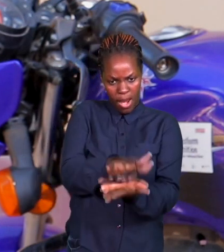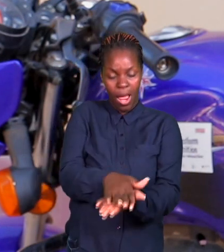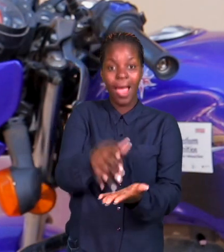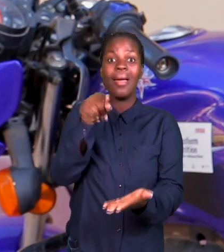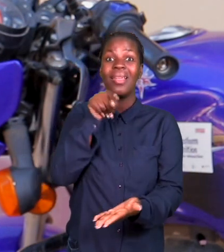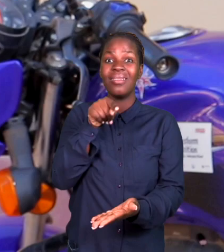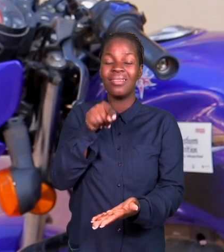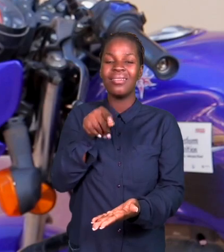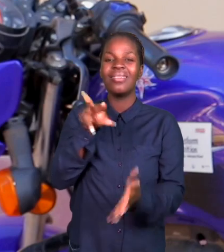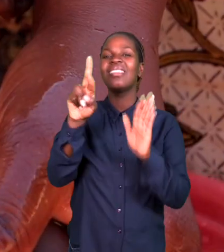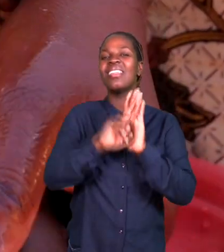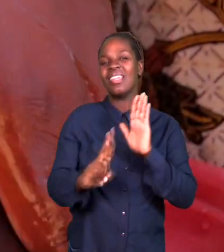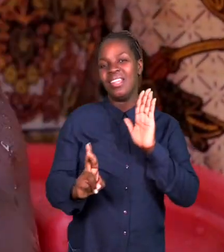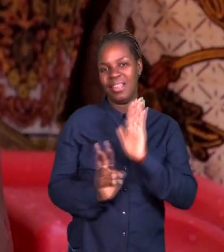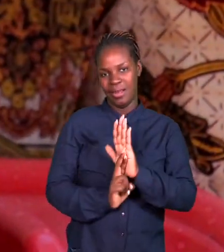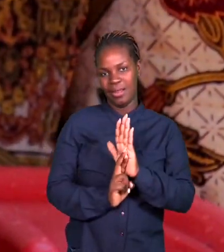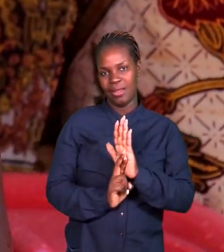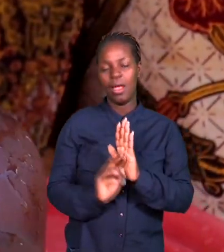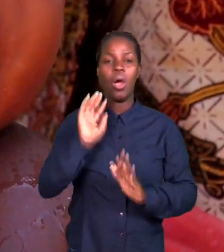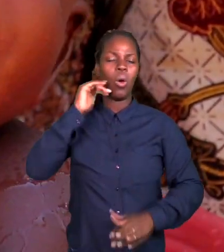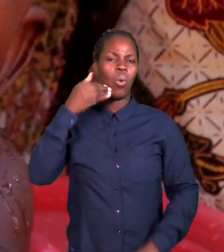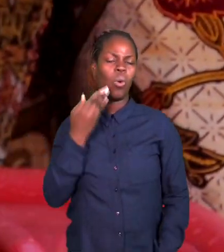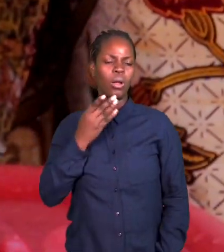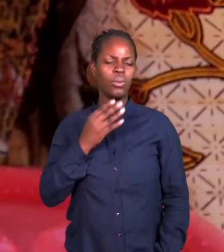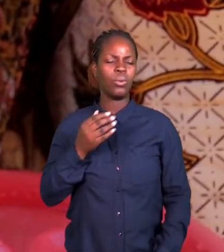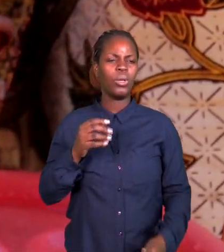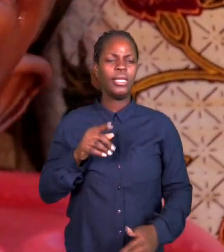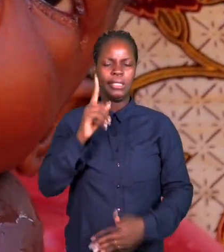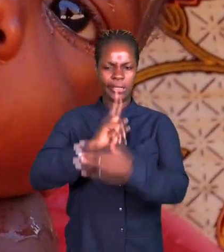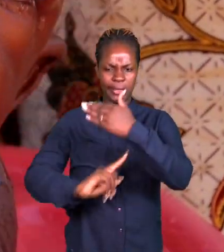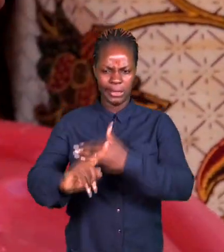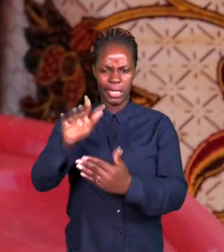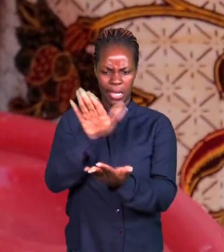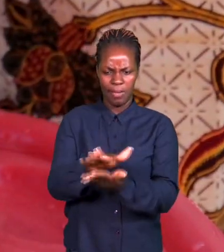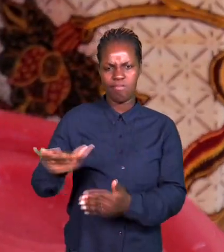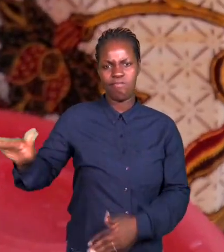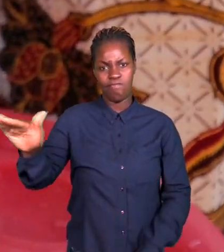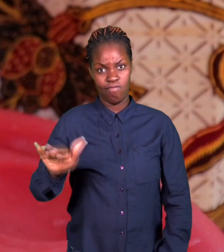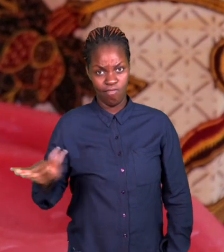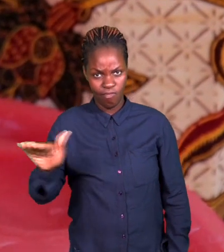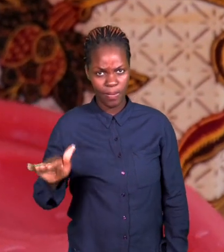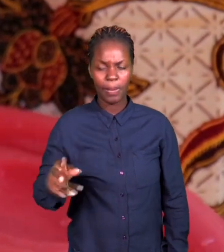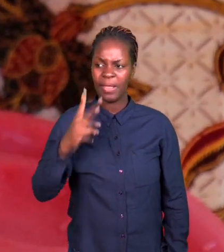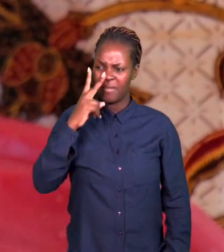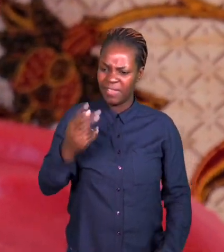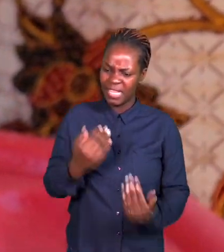contrarreferência. Quando a equipe vai para o campo, identifica uma criança que está numa situação igual a essa de desnutrição crónica,